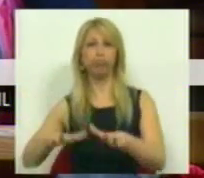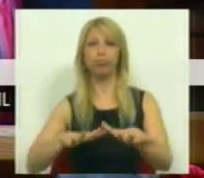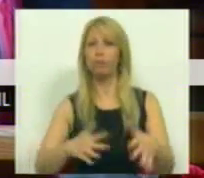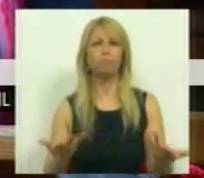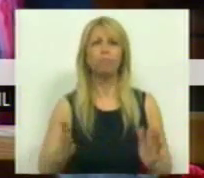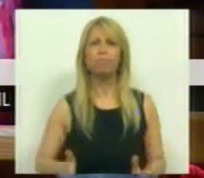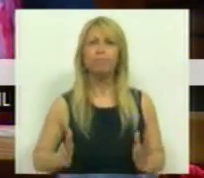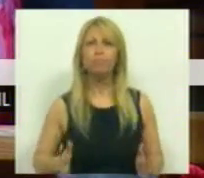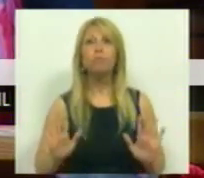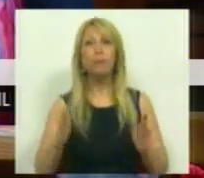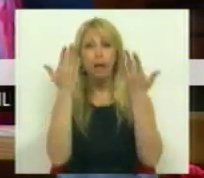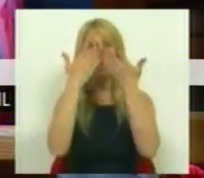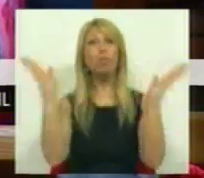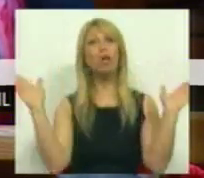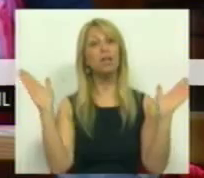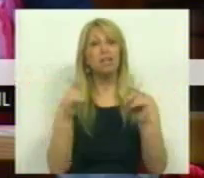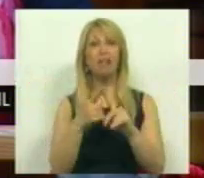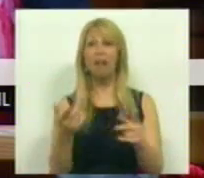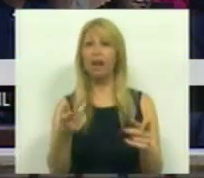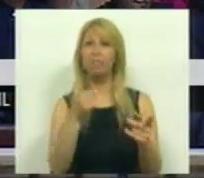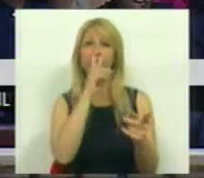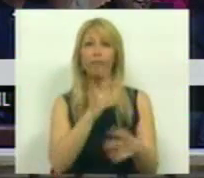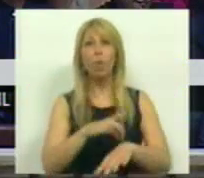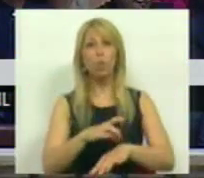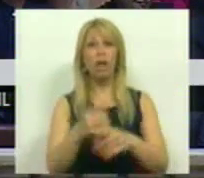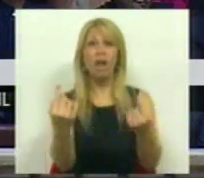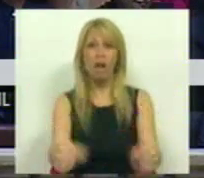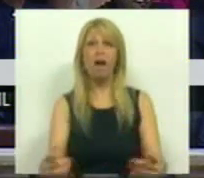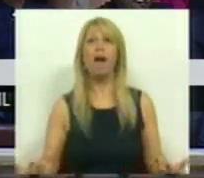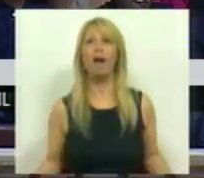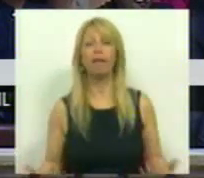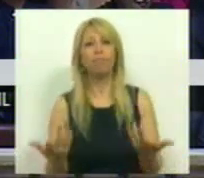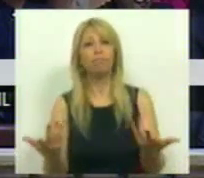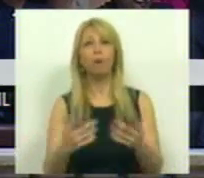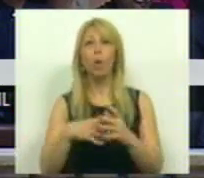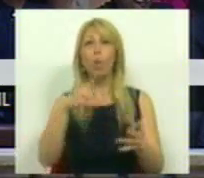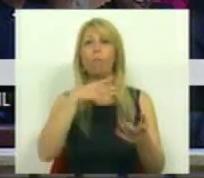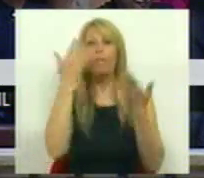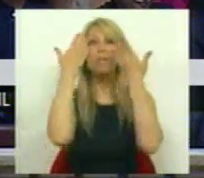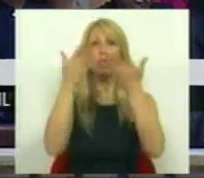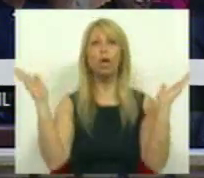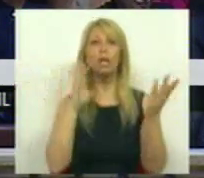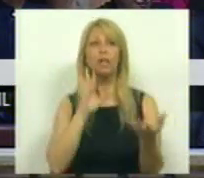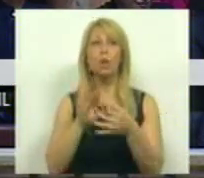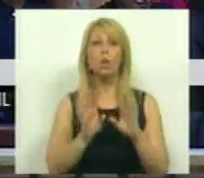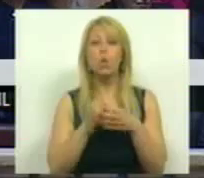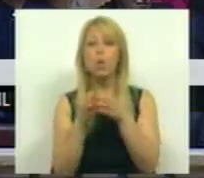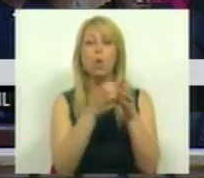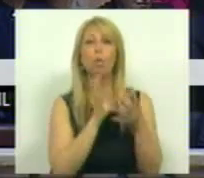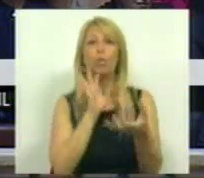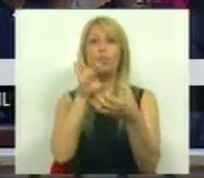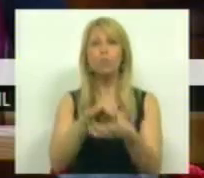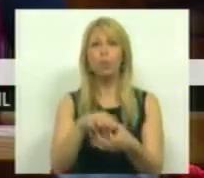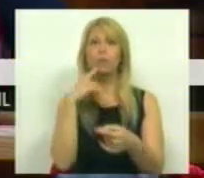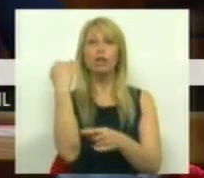a democracia está doente. É hoje uma democracia oligárquica que garante poderes e privilégios a uma